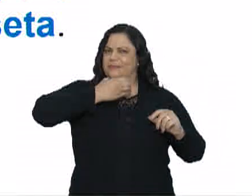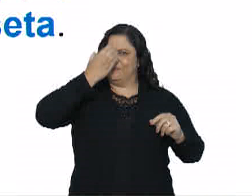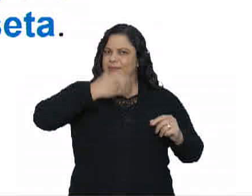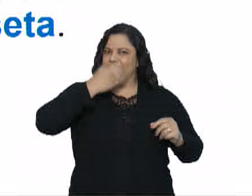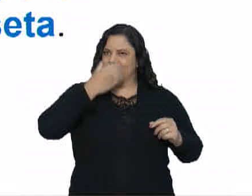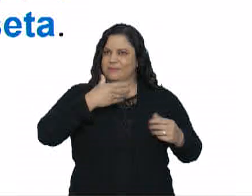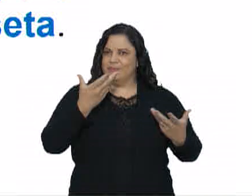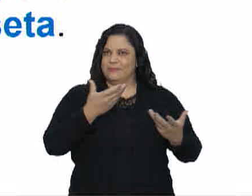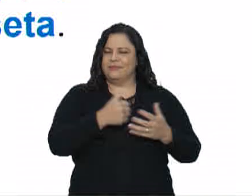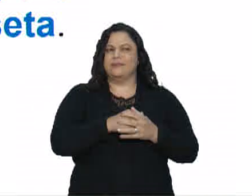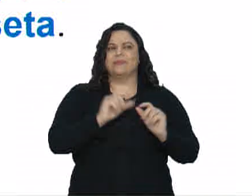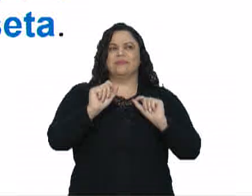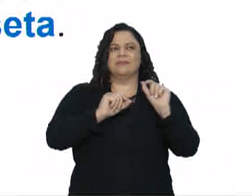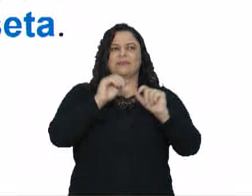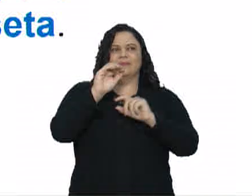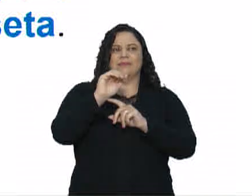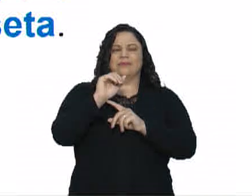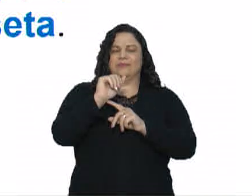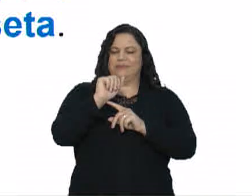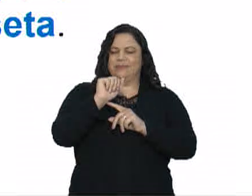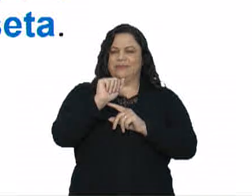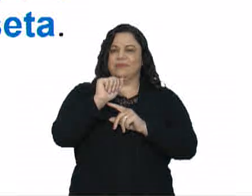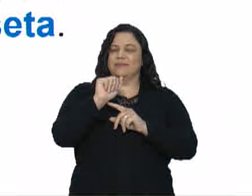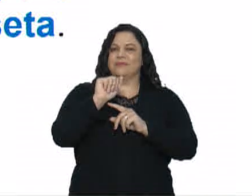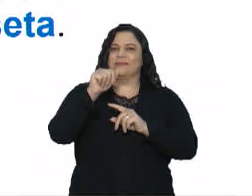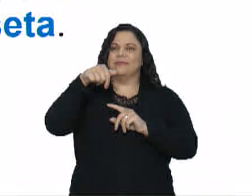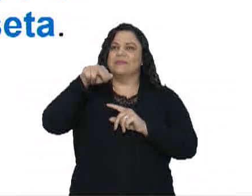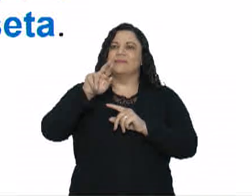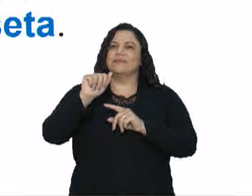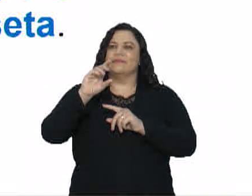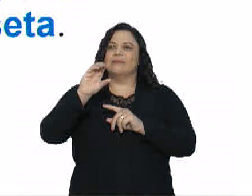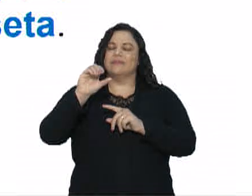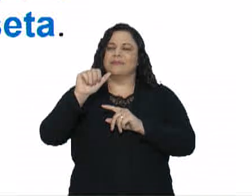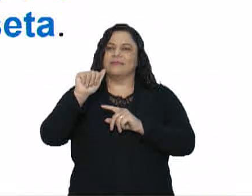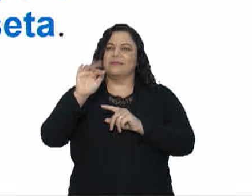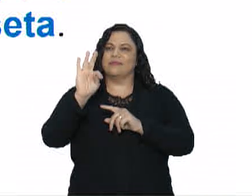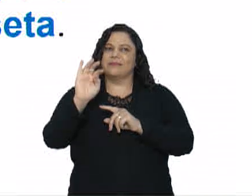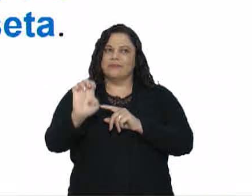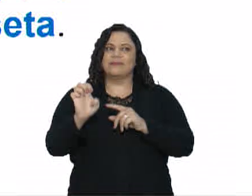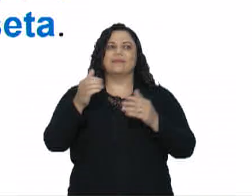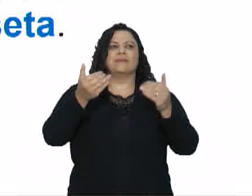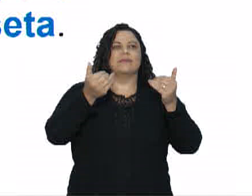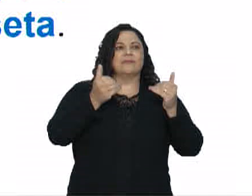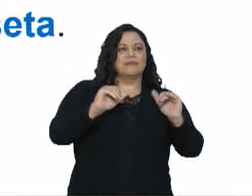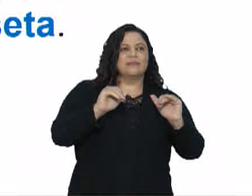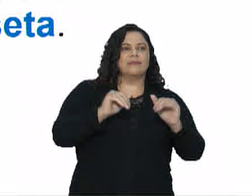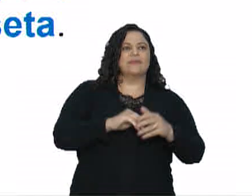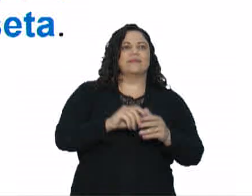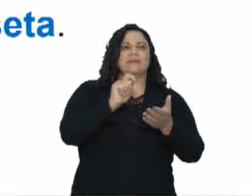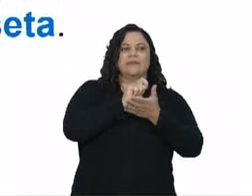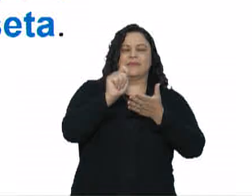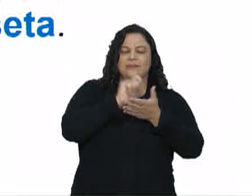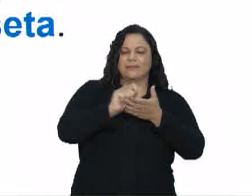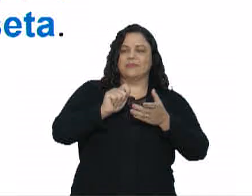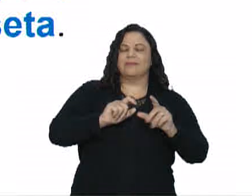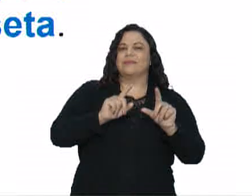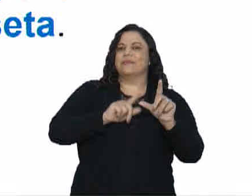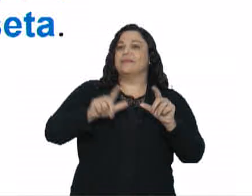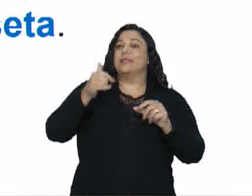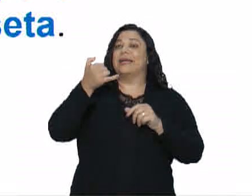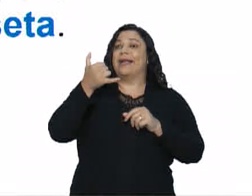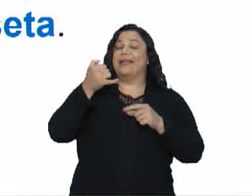abacate. Quatro. Mañana nosotras escribiremos com bolígrafo. Bolígrafo, a caneta.